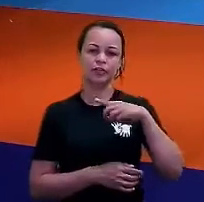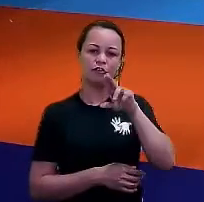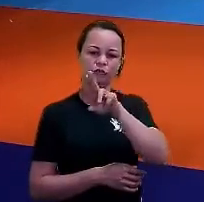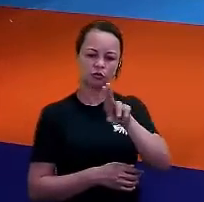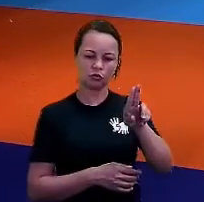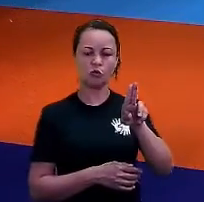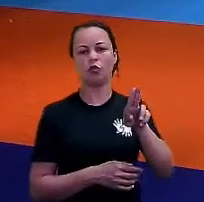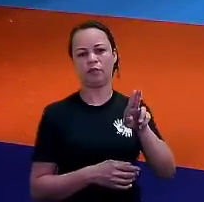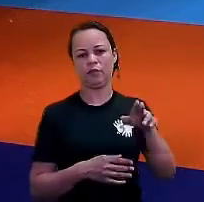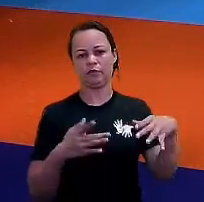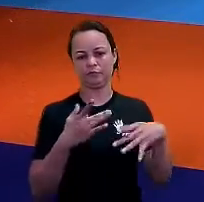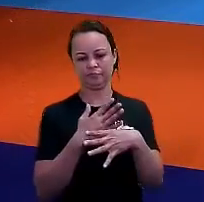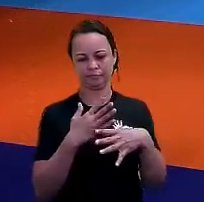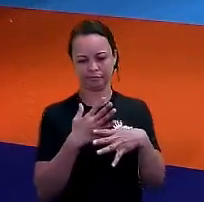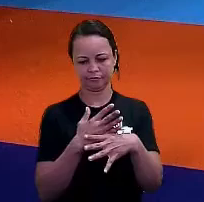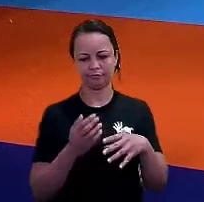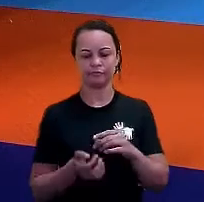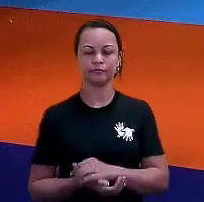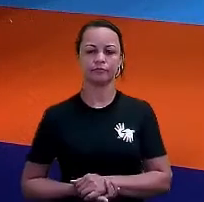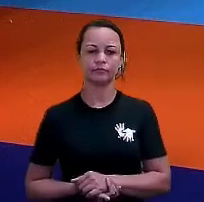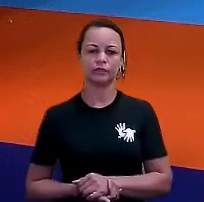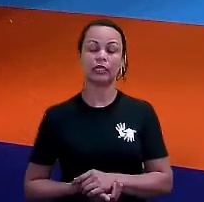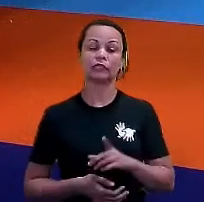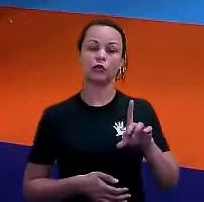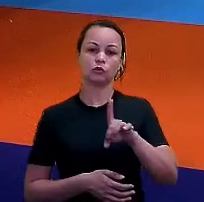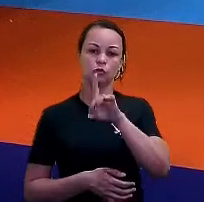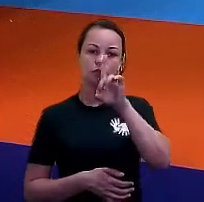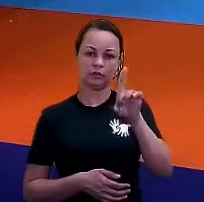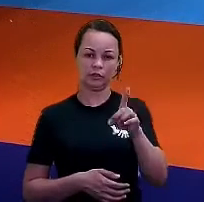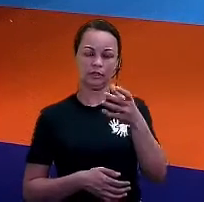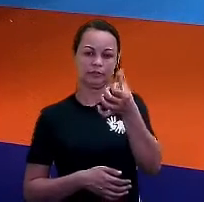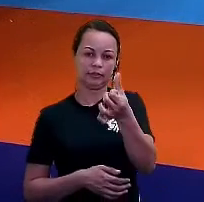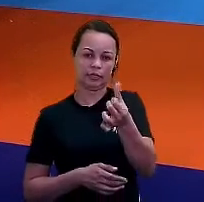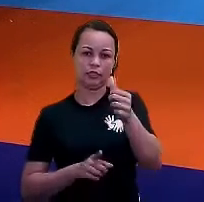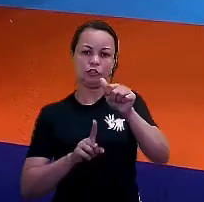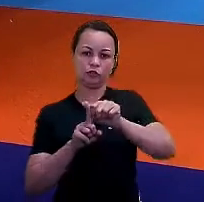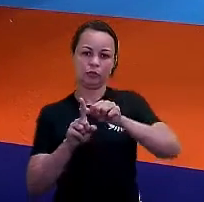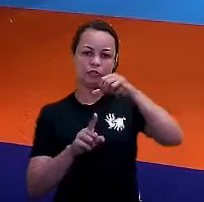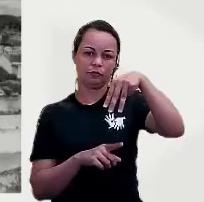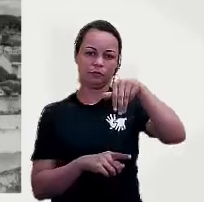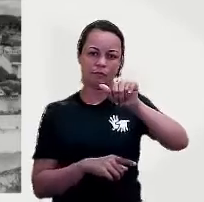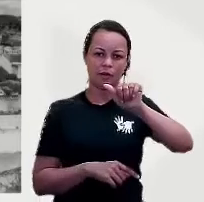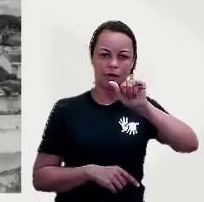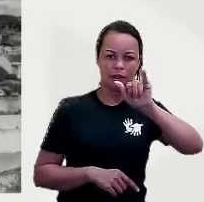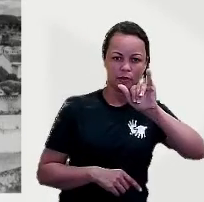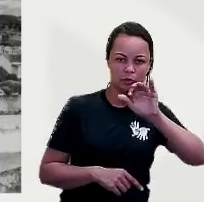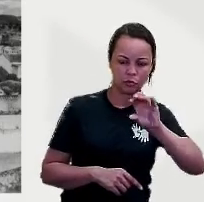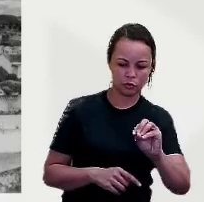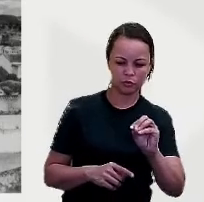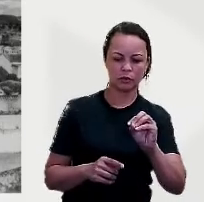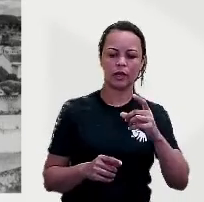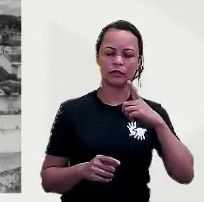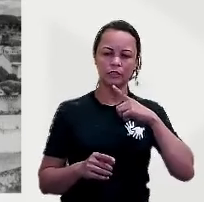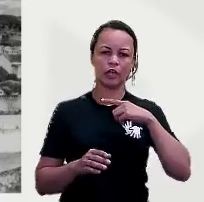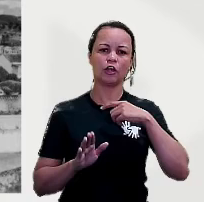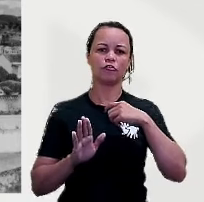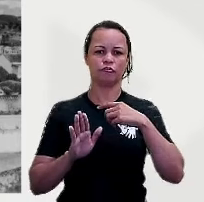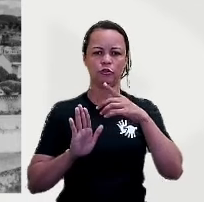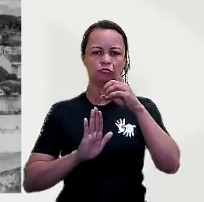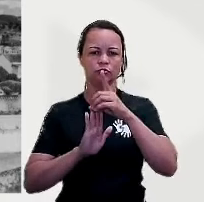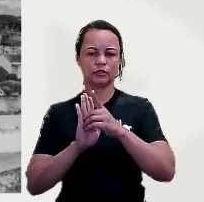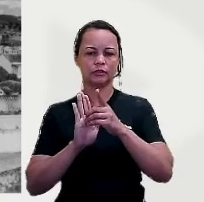à cidade. Então, no dia 6 de maio, foi através de um decreto,